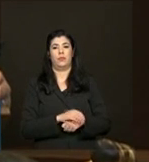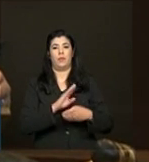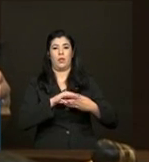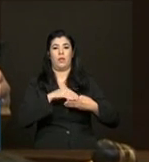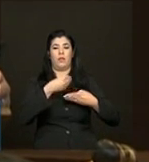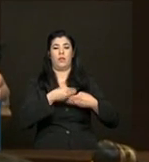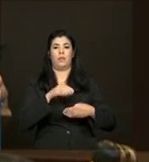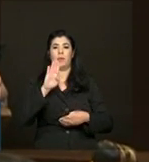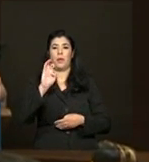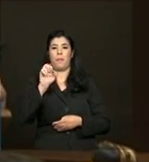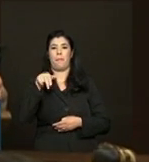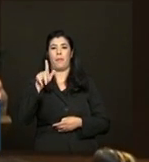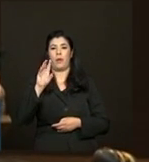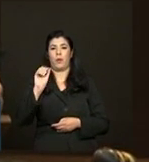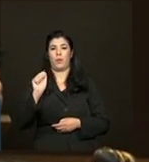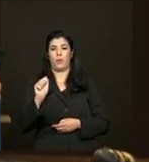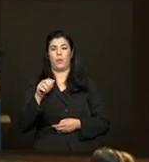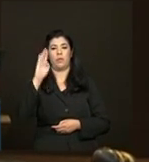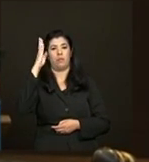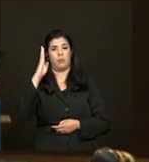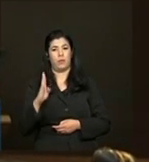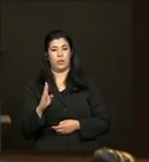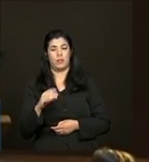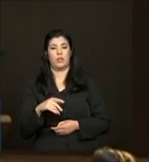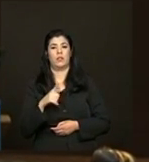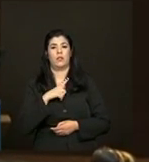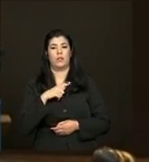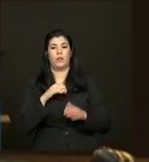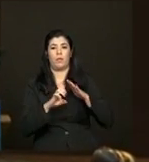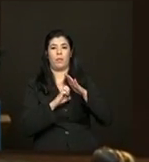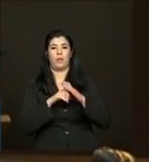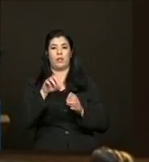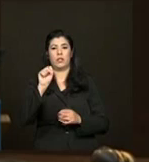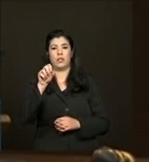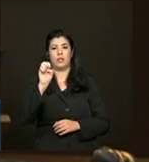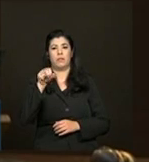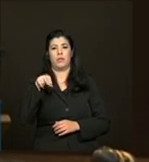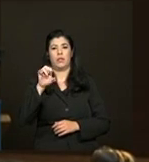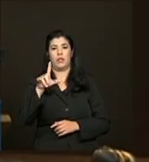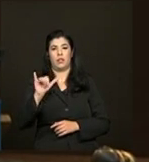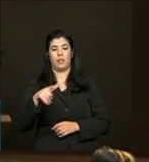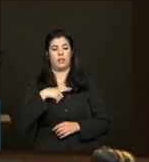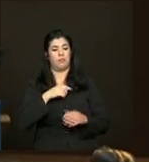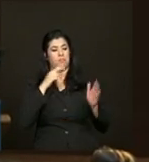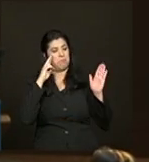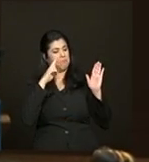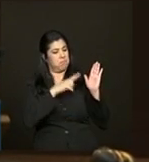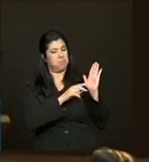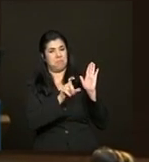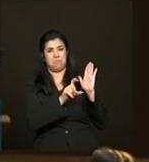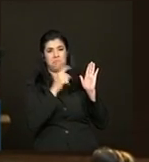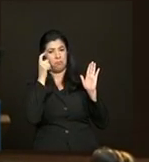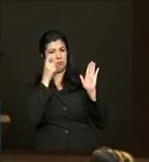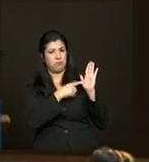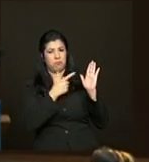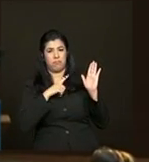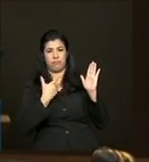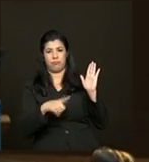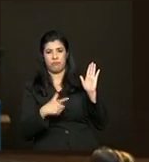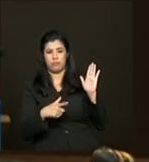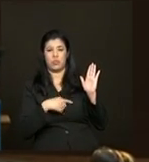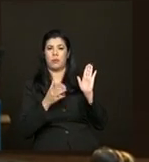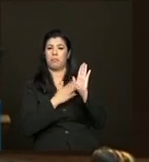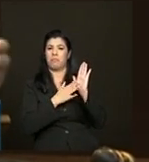pela Bengoa Construção Brasil Limitada, representado pela corretora Spinelli, declara que não possui interesse em apresentar proposta financeira